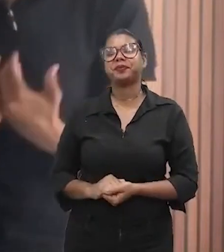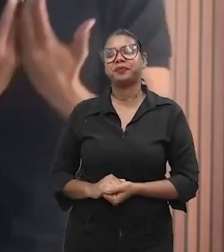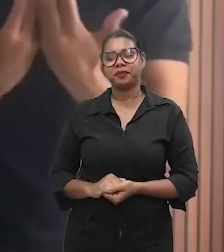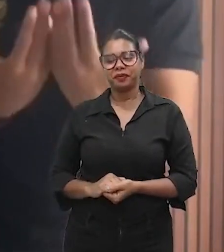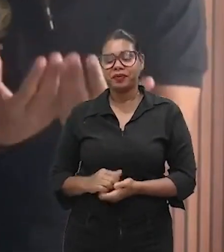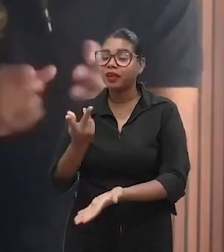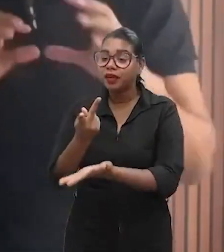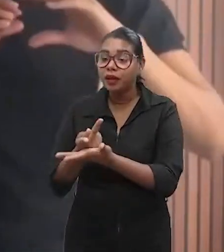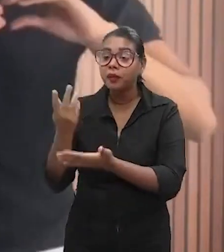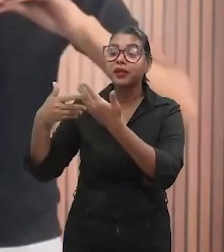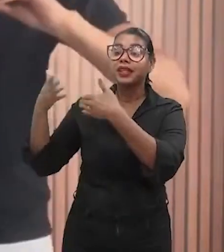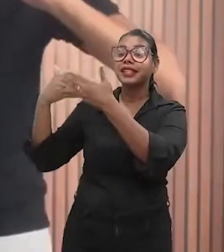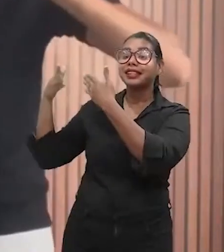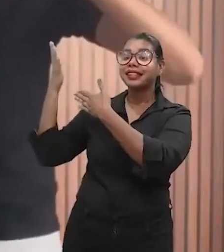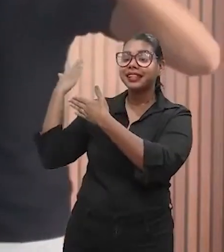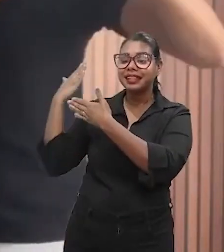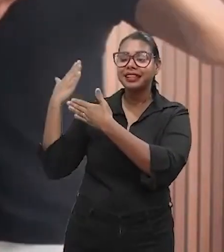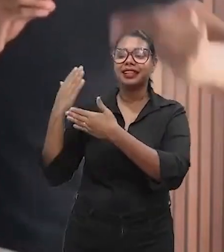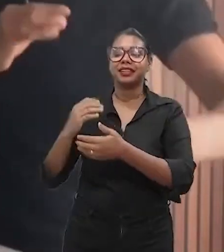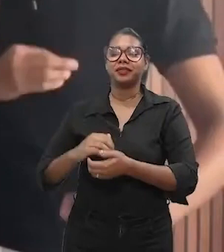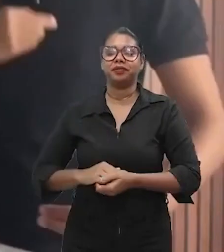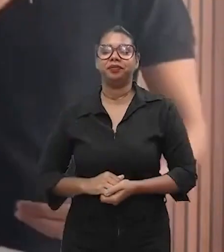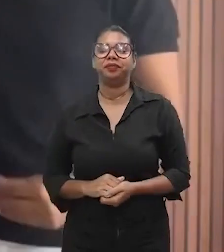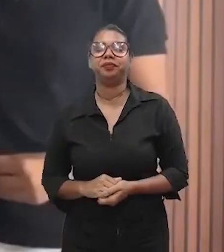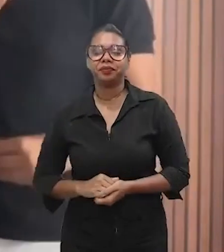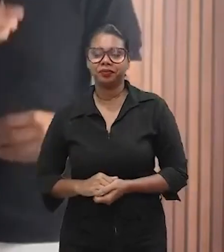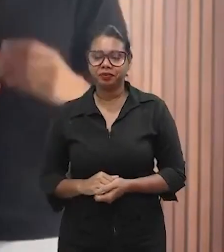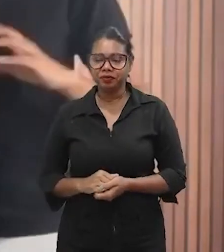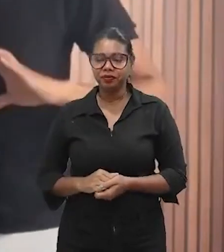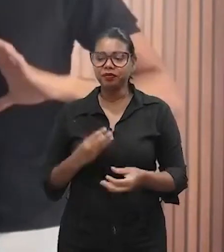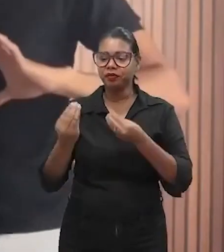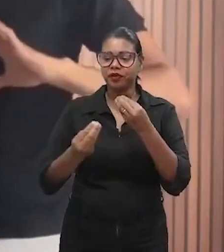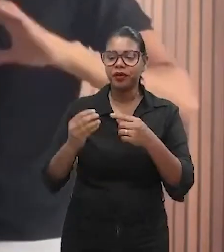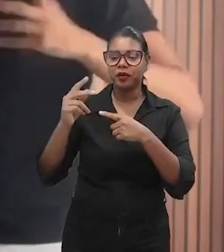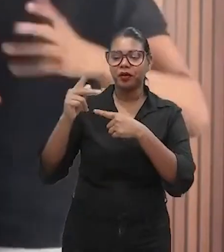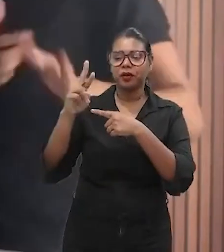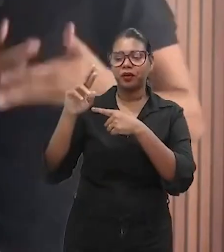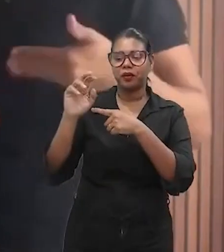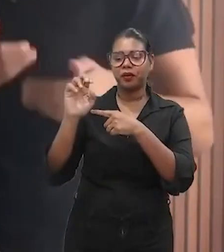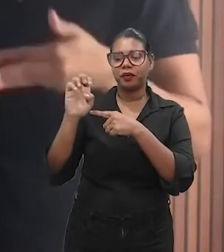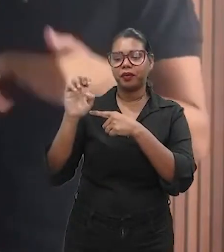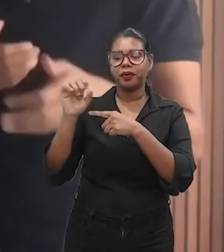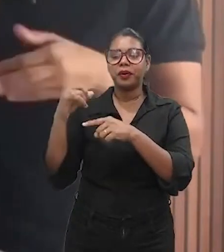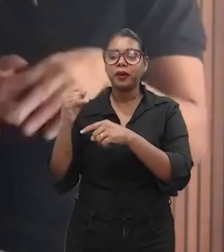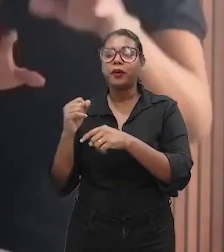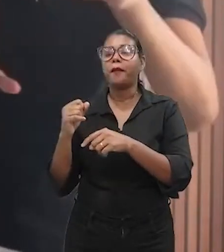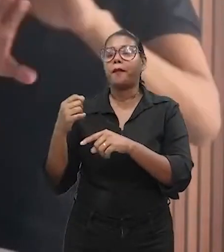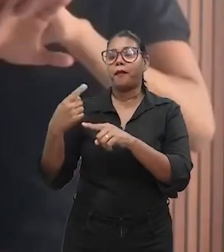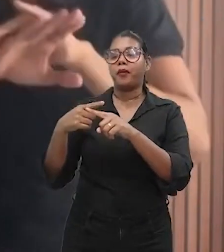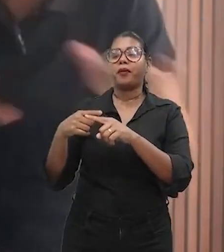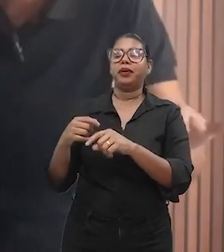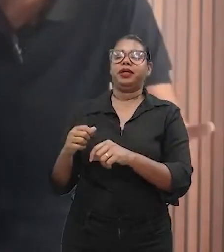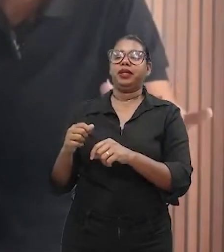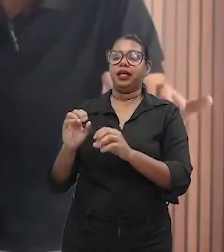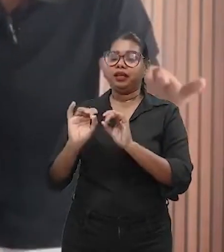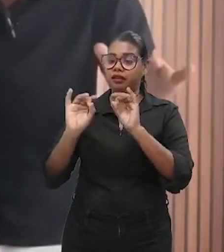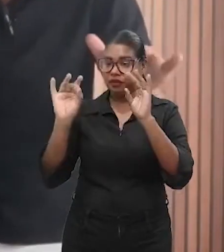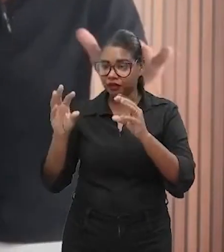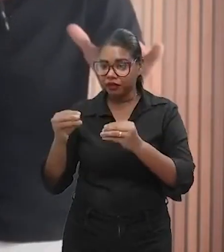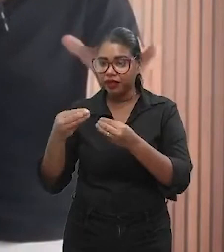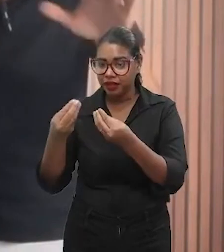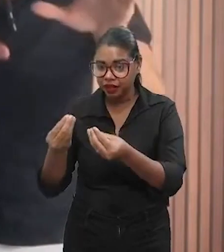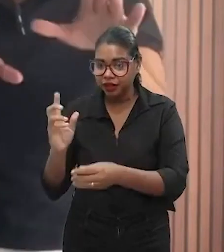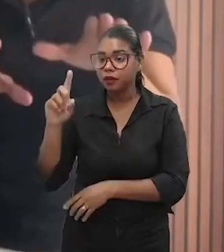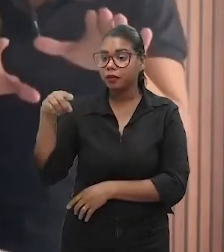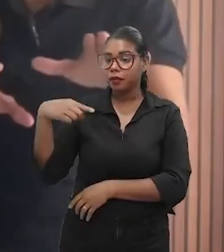exatamente o que acontecia naquela época. Eles eram pejorativamente considerados como prestanistas porque eles eram considerados como se fosse qualquer um. Só que eles não eram qualquer